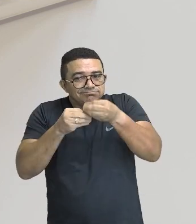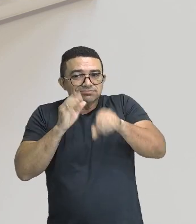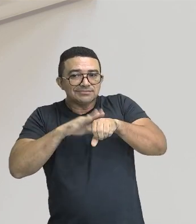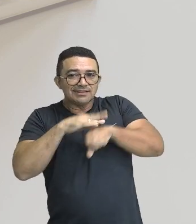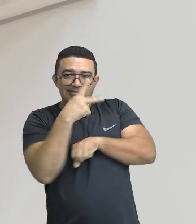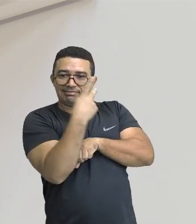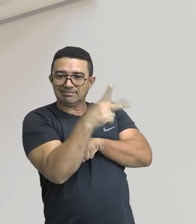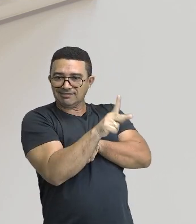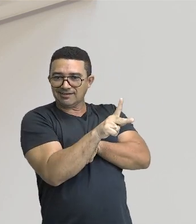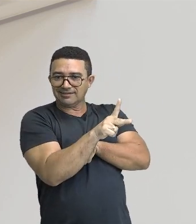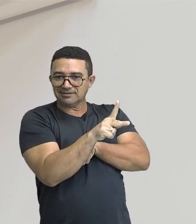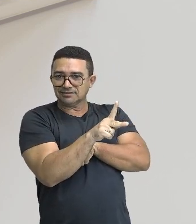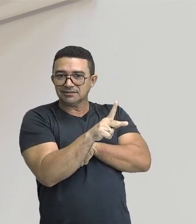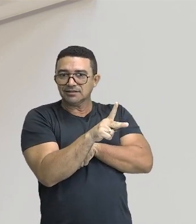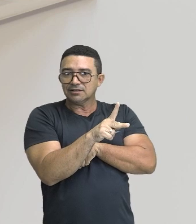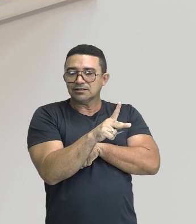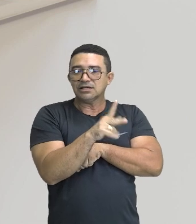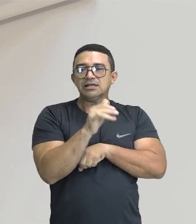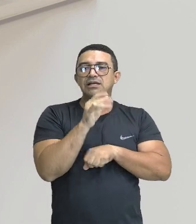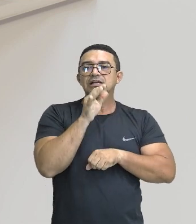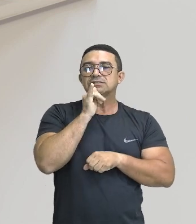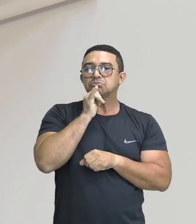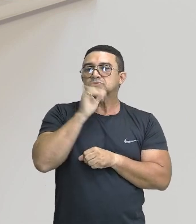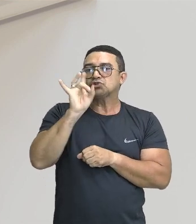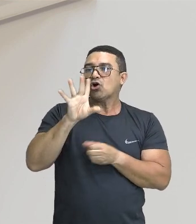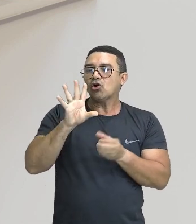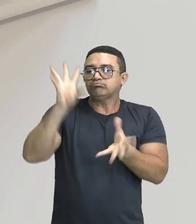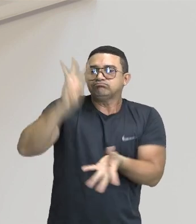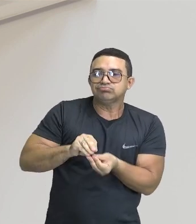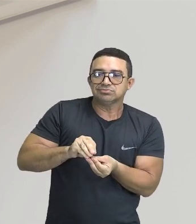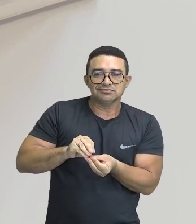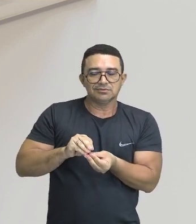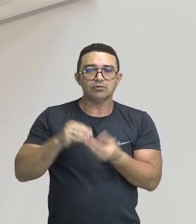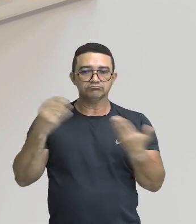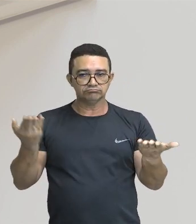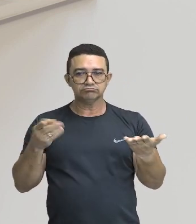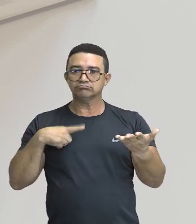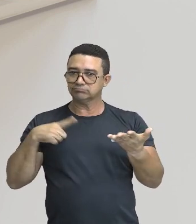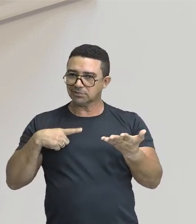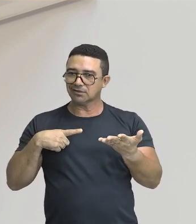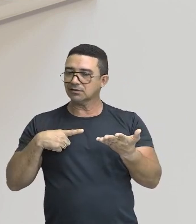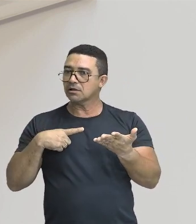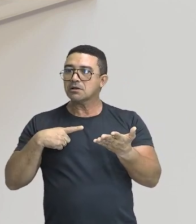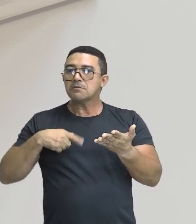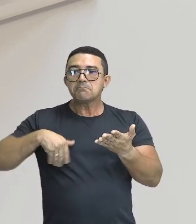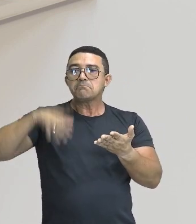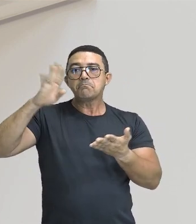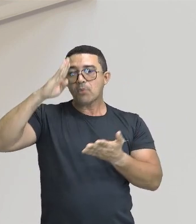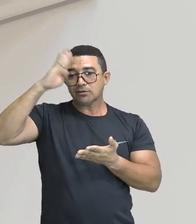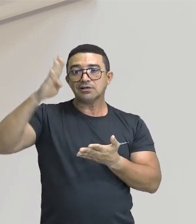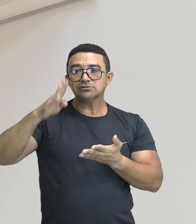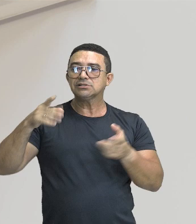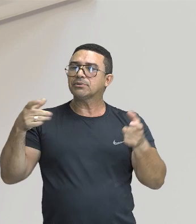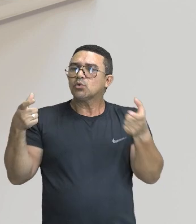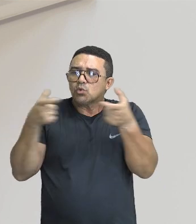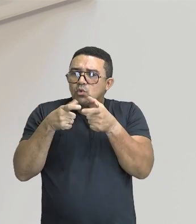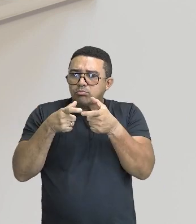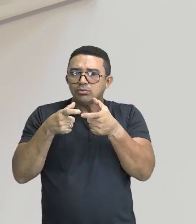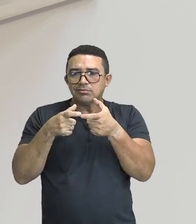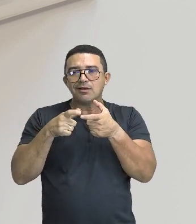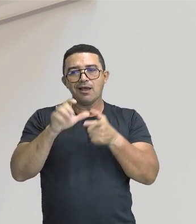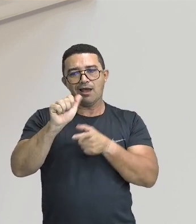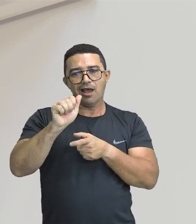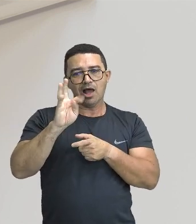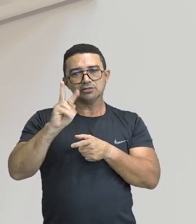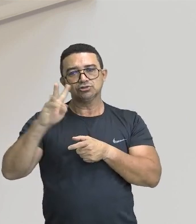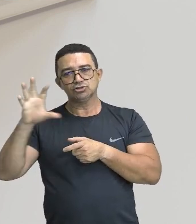de Serge Moscovici não devem ser simplificadas. Entre elas, Destaca-se a teoria das minorias ativas, que